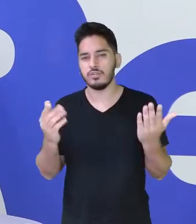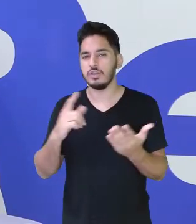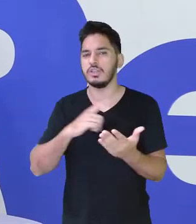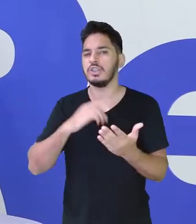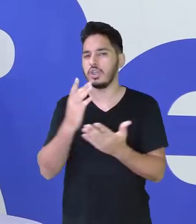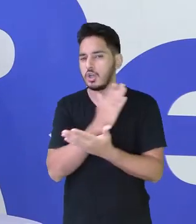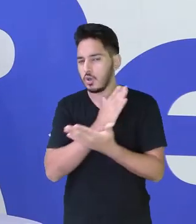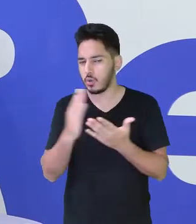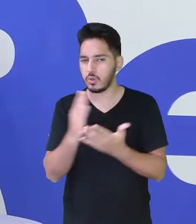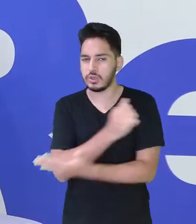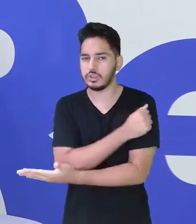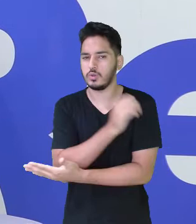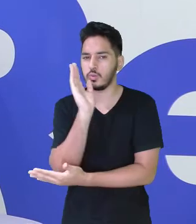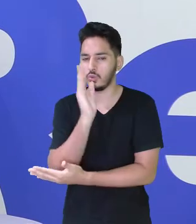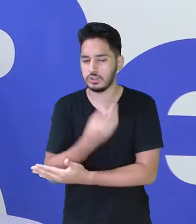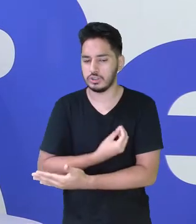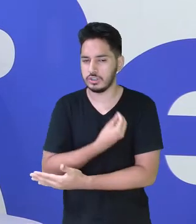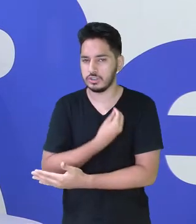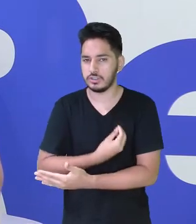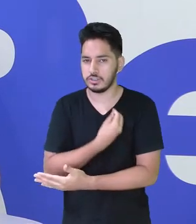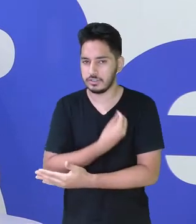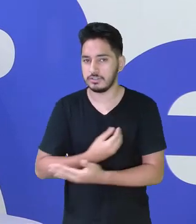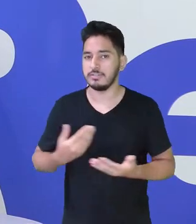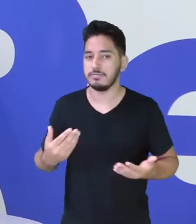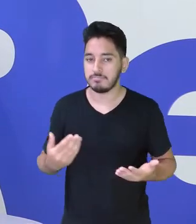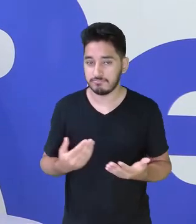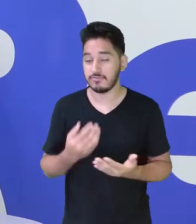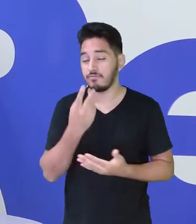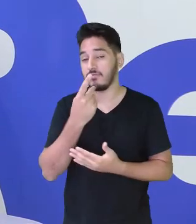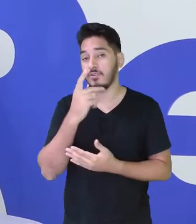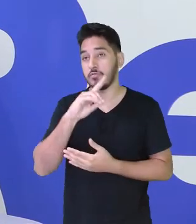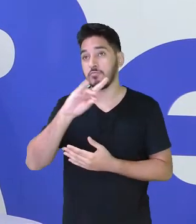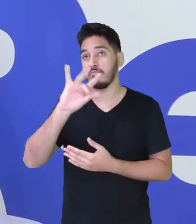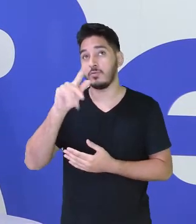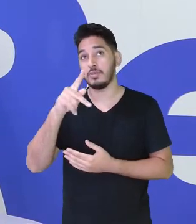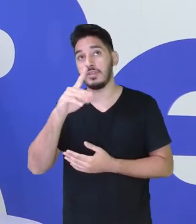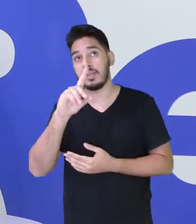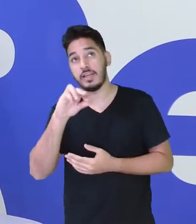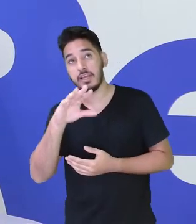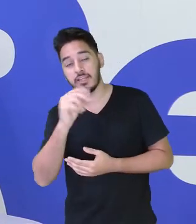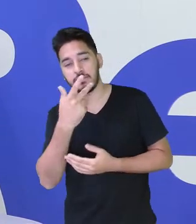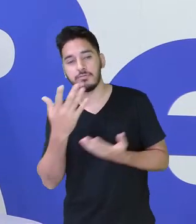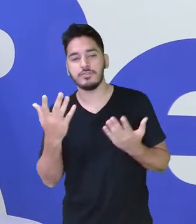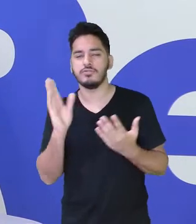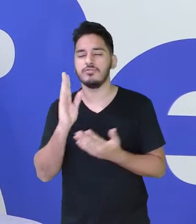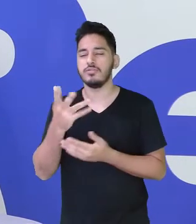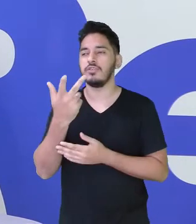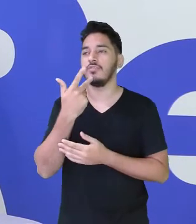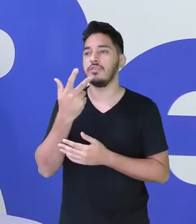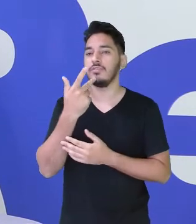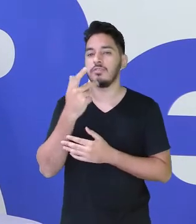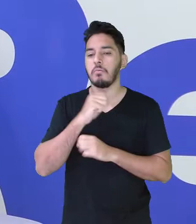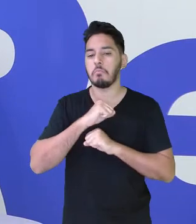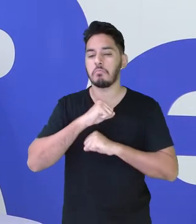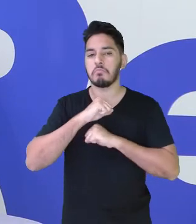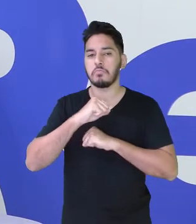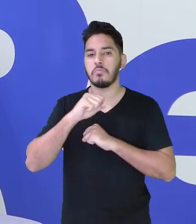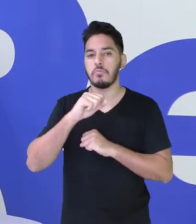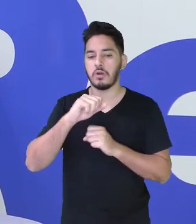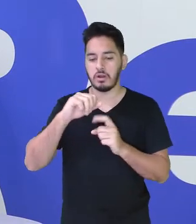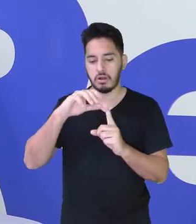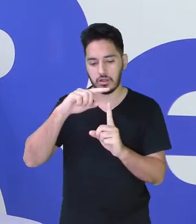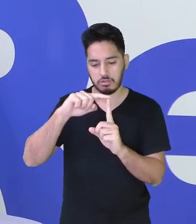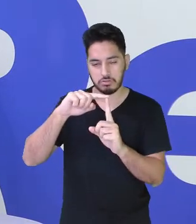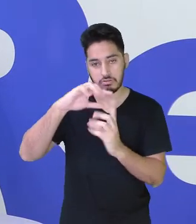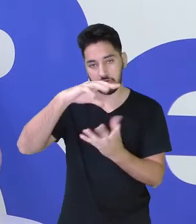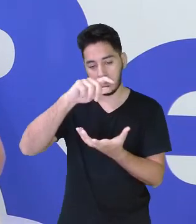aqui. Bom dia, professora Kedma, quer dizer que ela já está aqui antenada. A aula já começou com informação assim bombástica, né? A área da